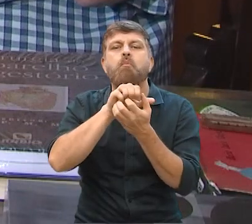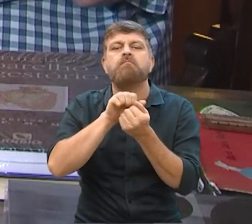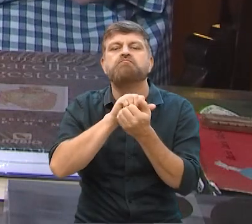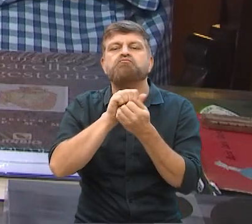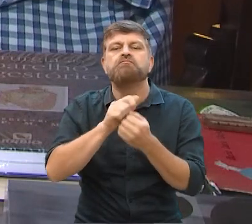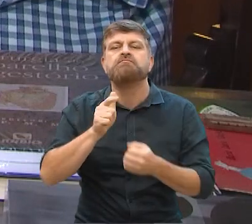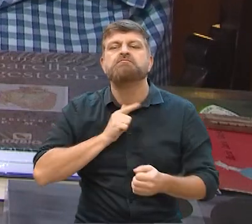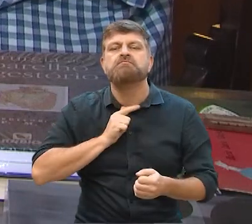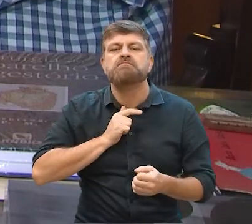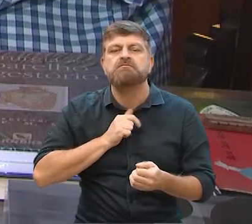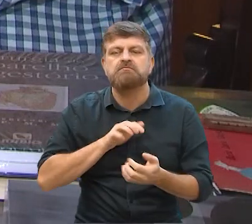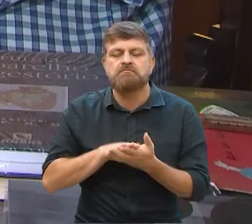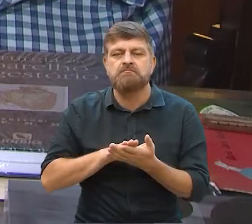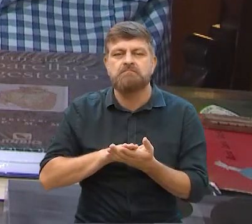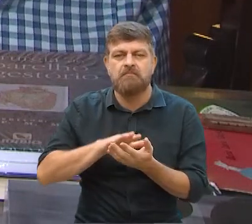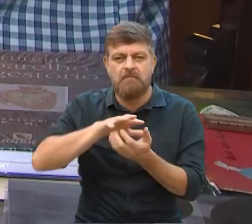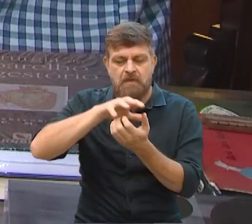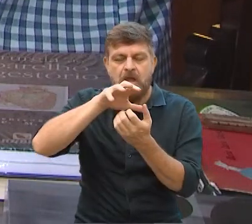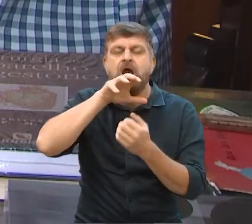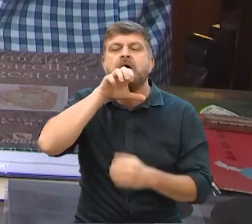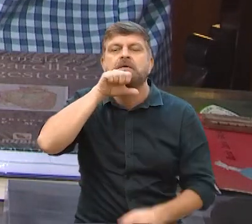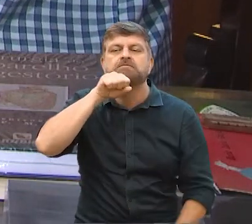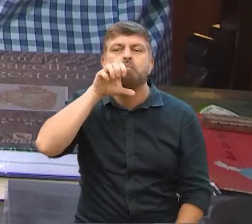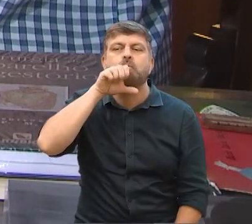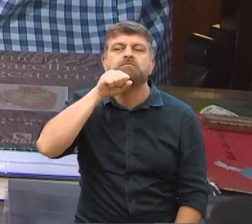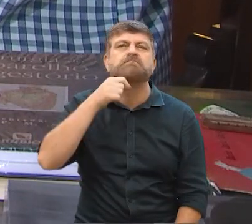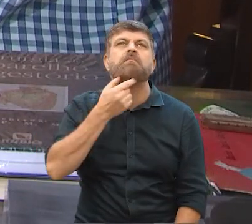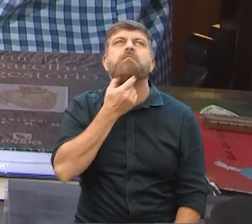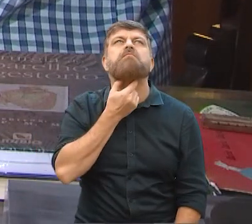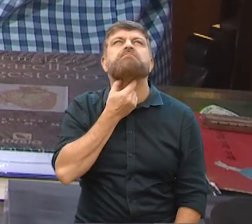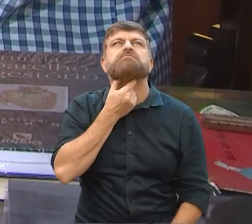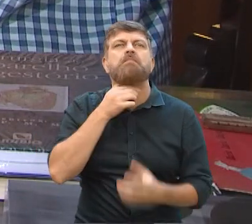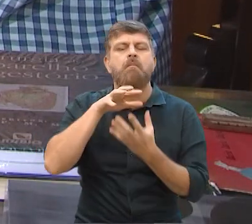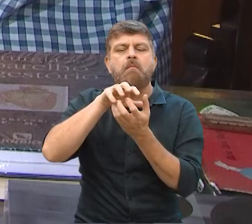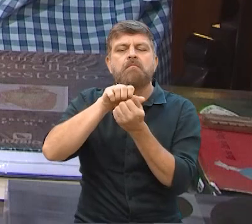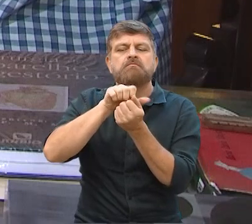deglutição, tem a chamada onda primária. Dá uma... A gente já faz esse